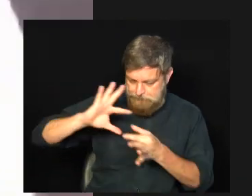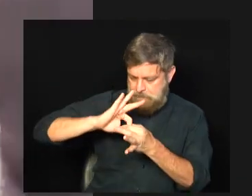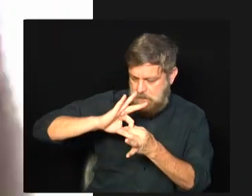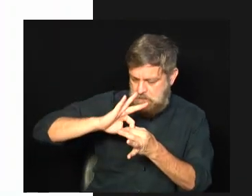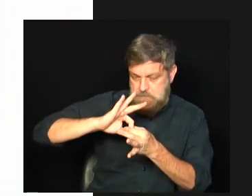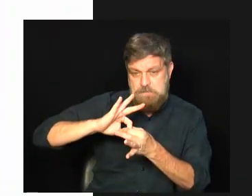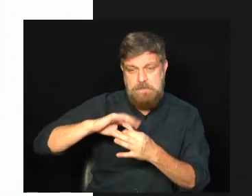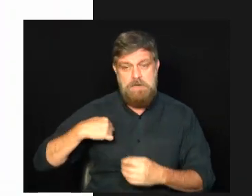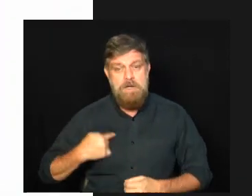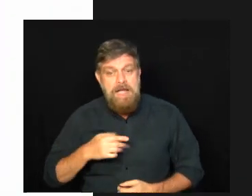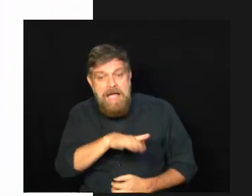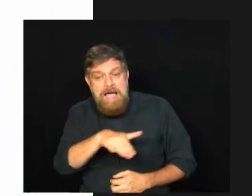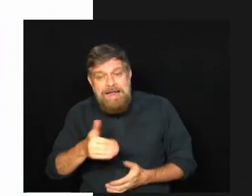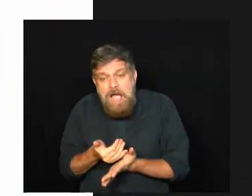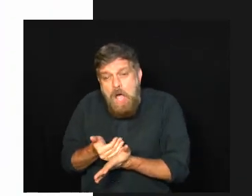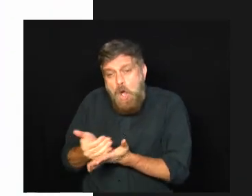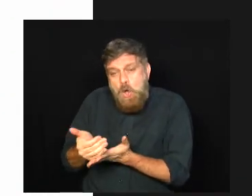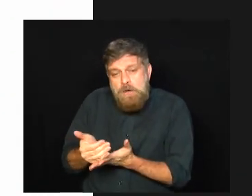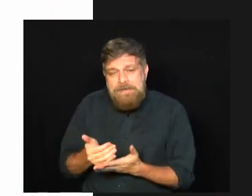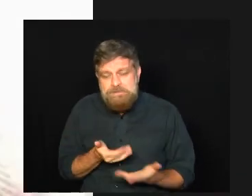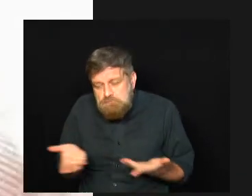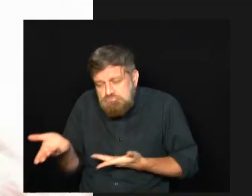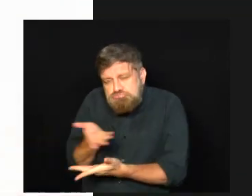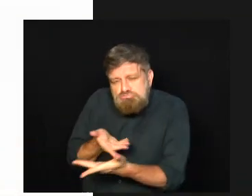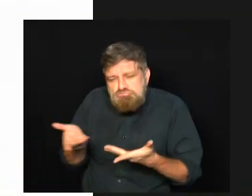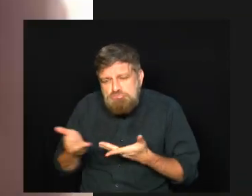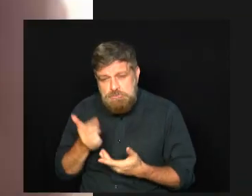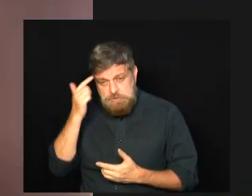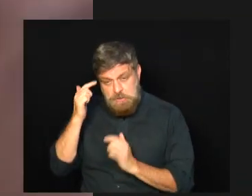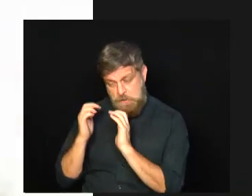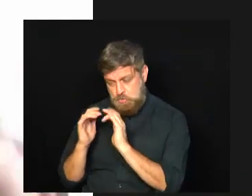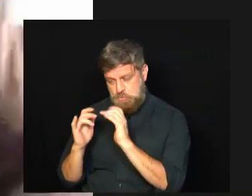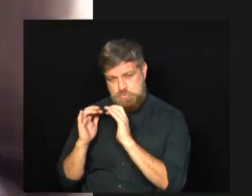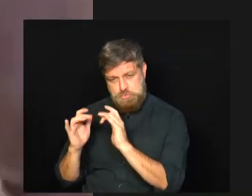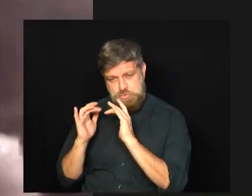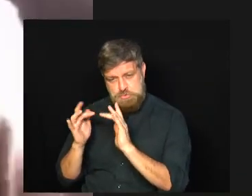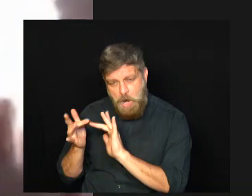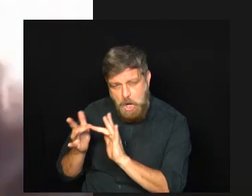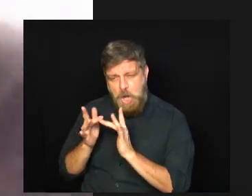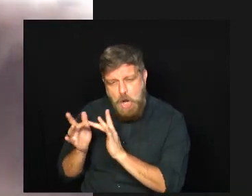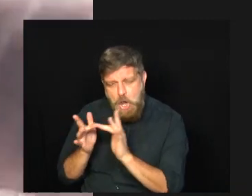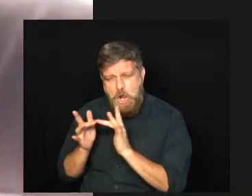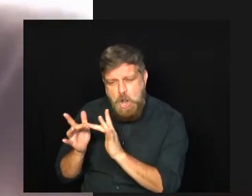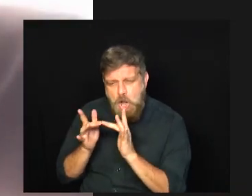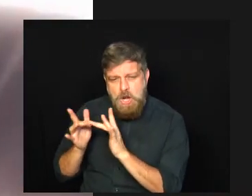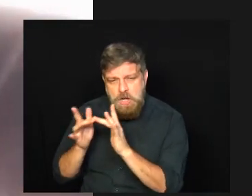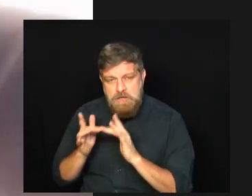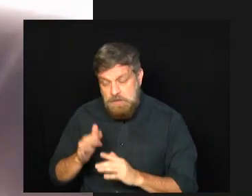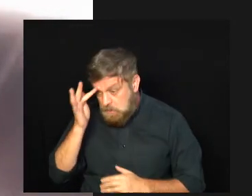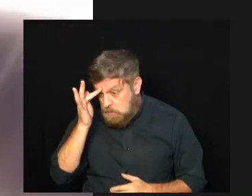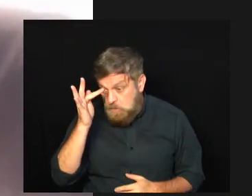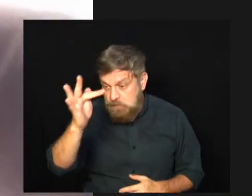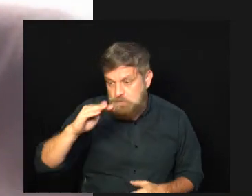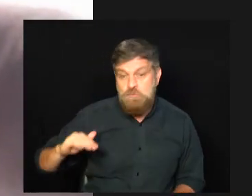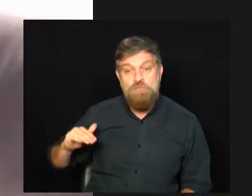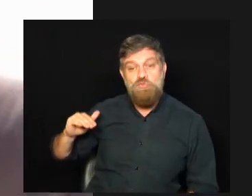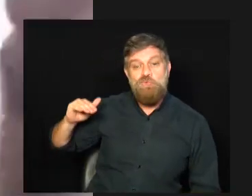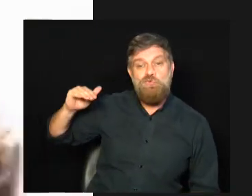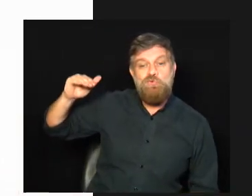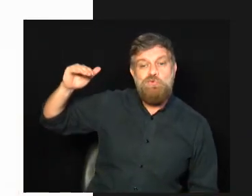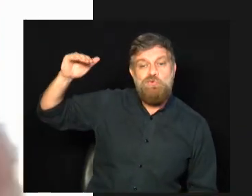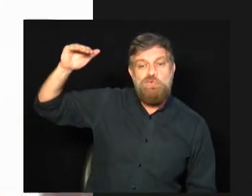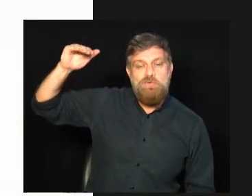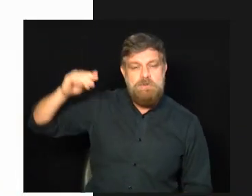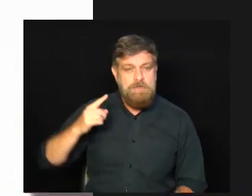E ela começa a fazer essas conexões neurais, que vão ser úteis no futuro.